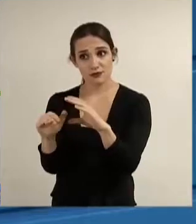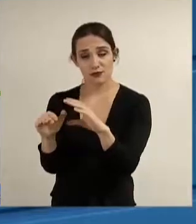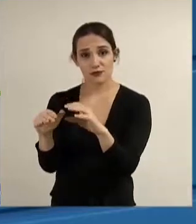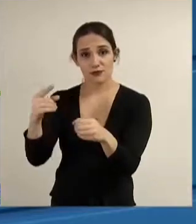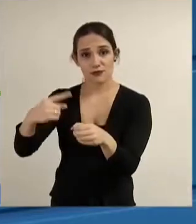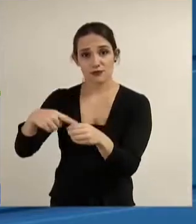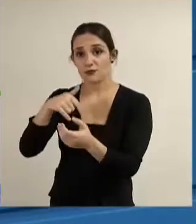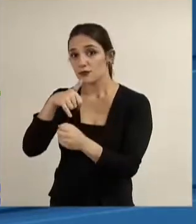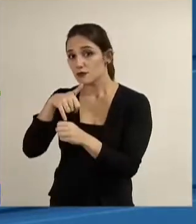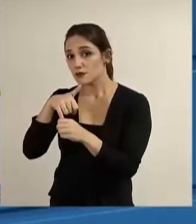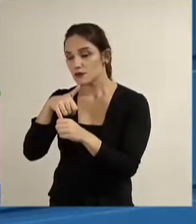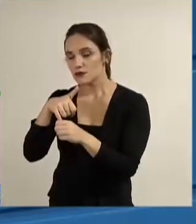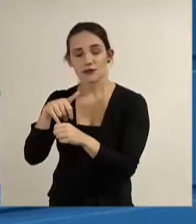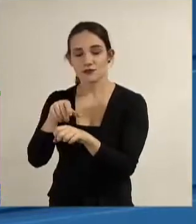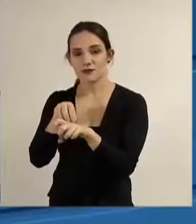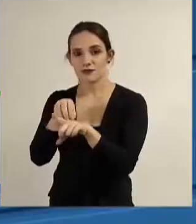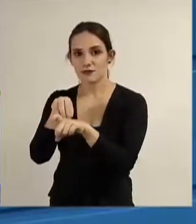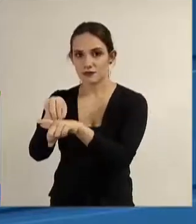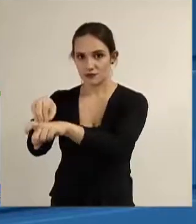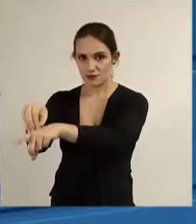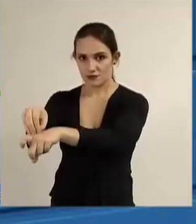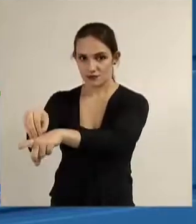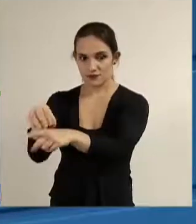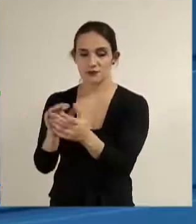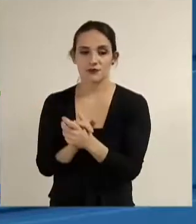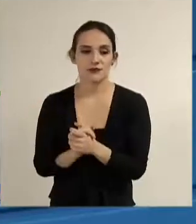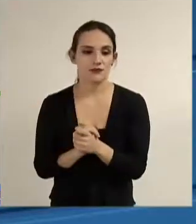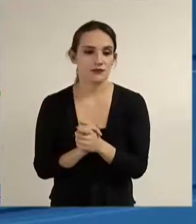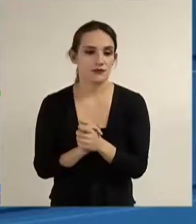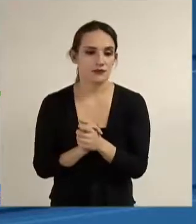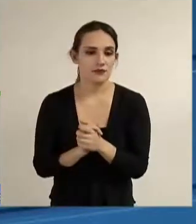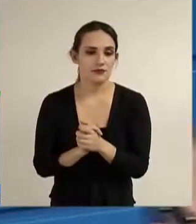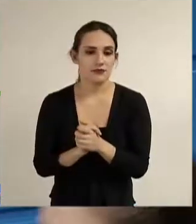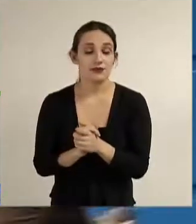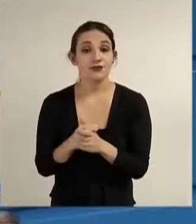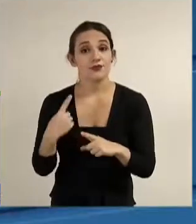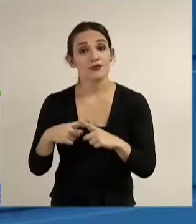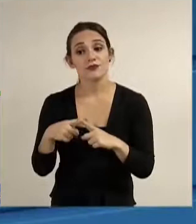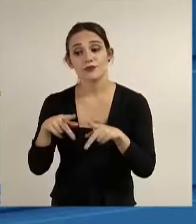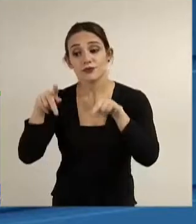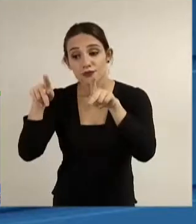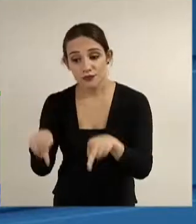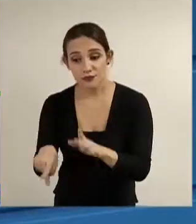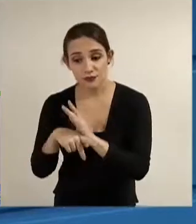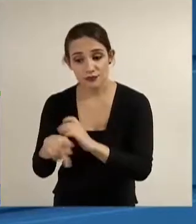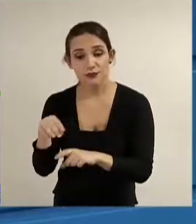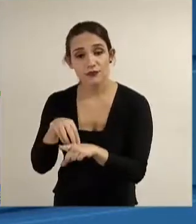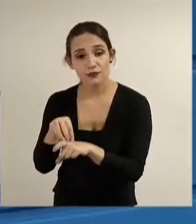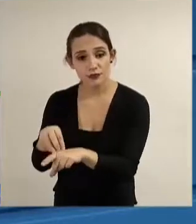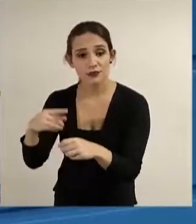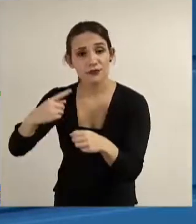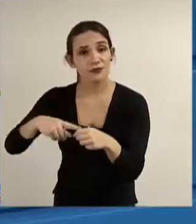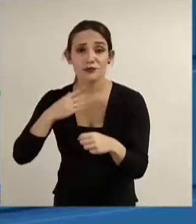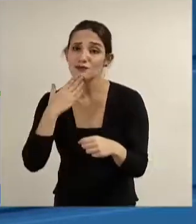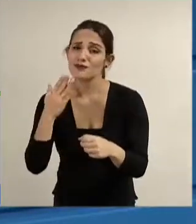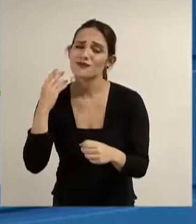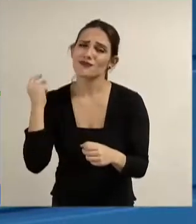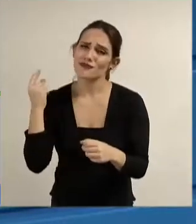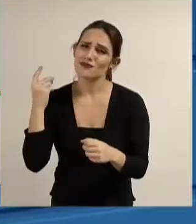de Caracol, aqui em Mato Grosso do Sul, onde a população há muito tempo